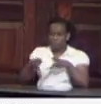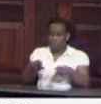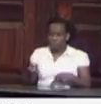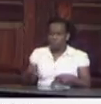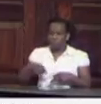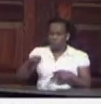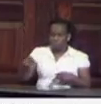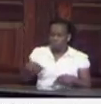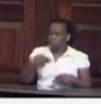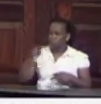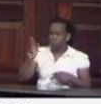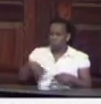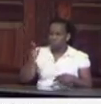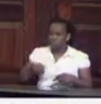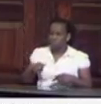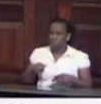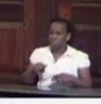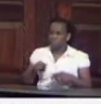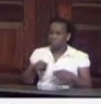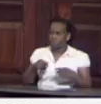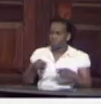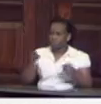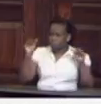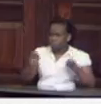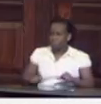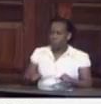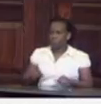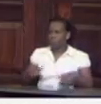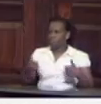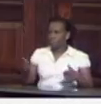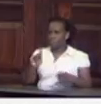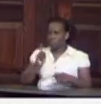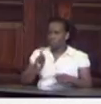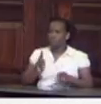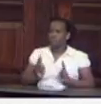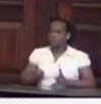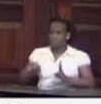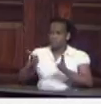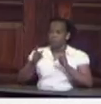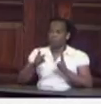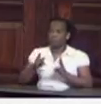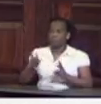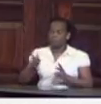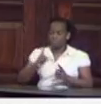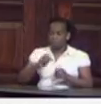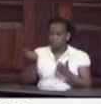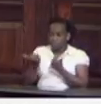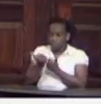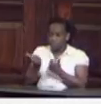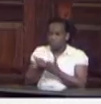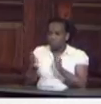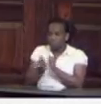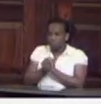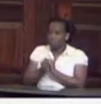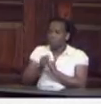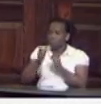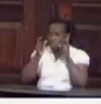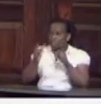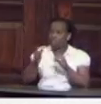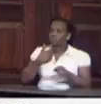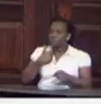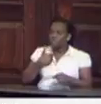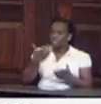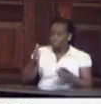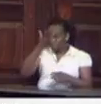não somos e nunca fomos do quanto pior, melhor. Nós sempre estivemos do lado do interesse público e